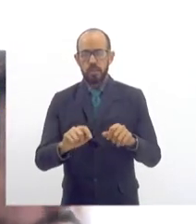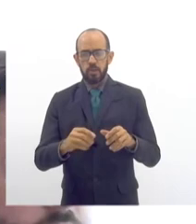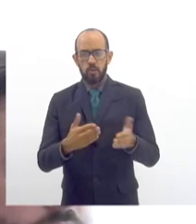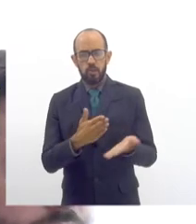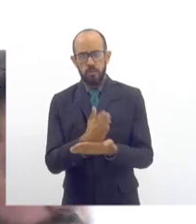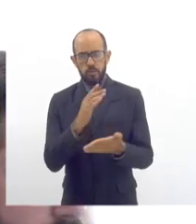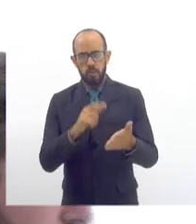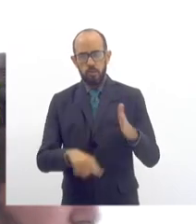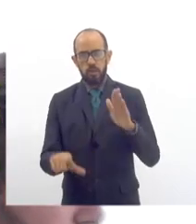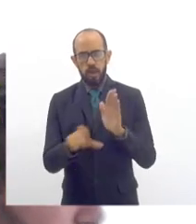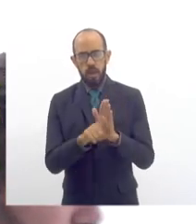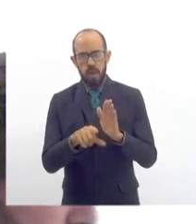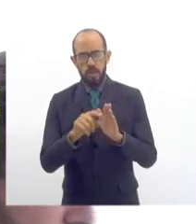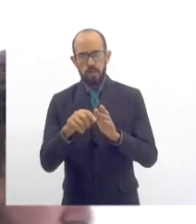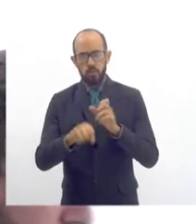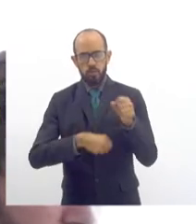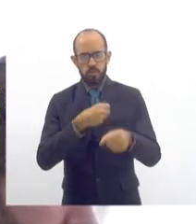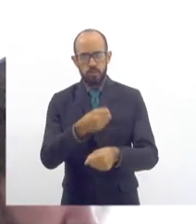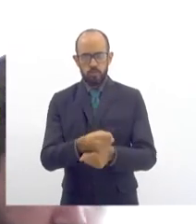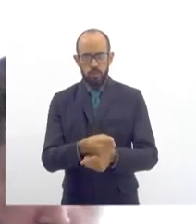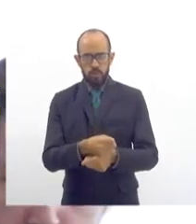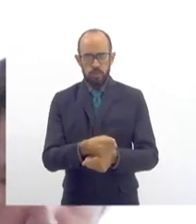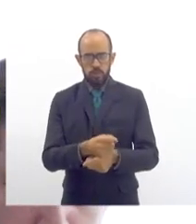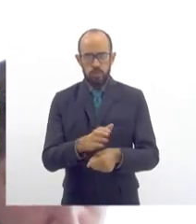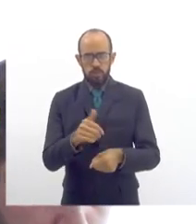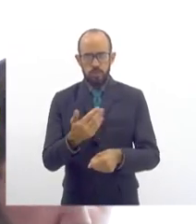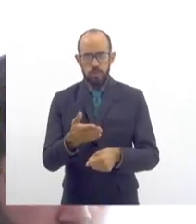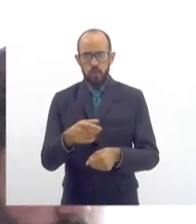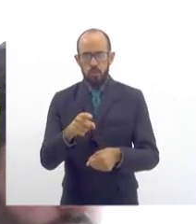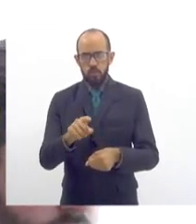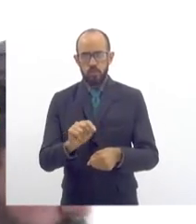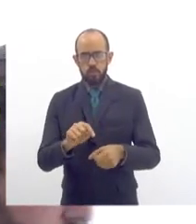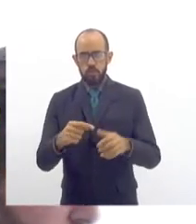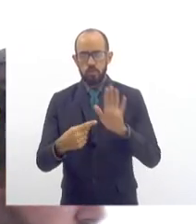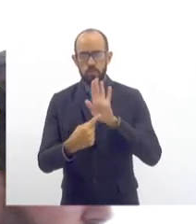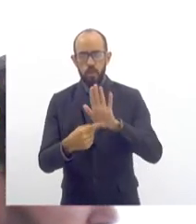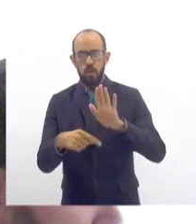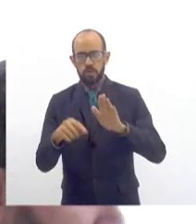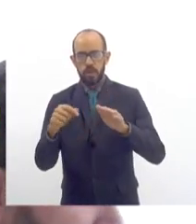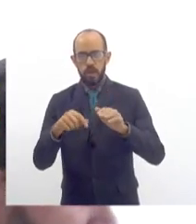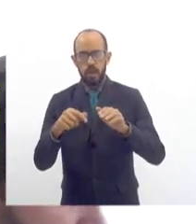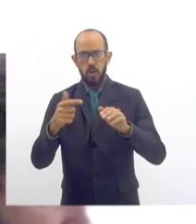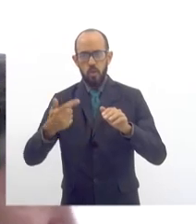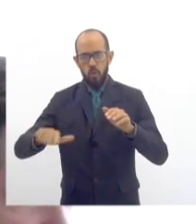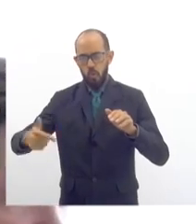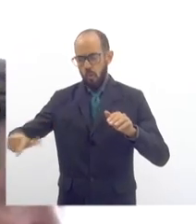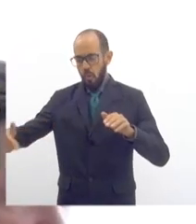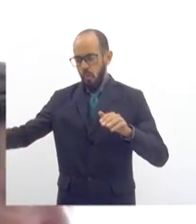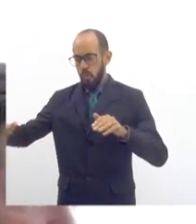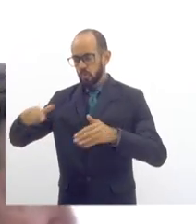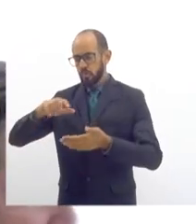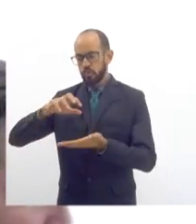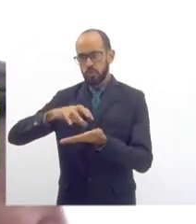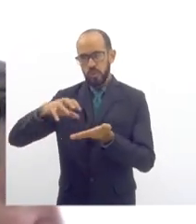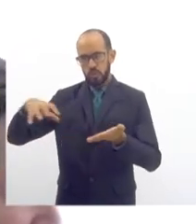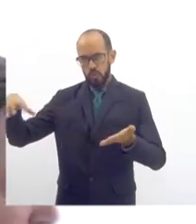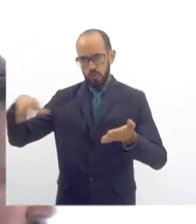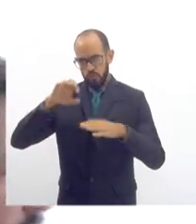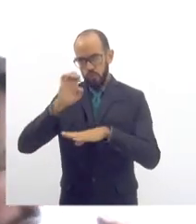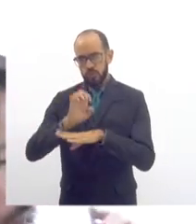traz uma isonomia dos próprios servidores do DETRAN que estão aprovando seu cargo com as demais categorias do Estado, de forma que a gente não sai à frente, a